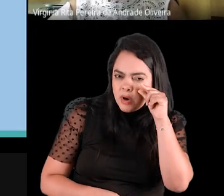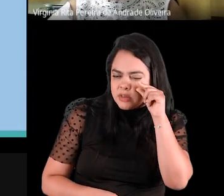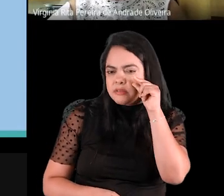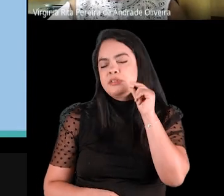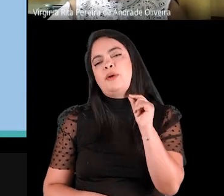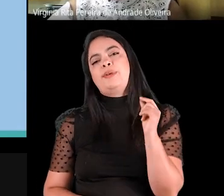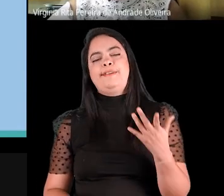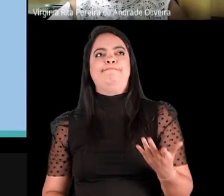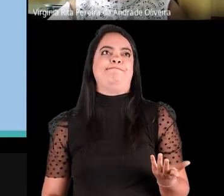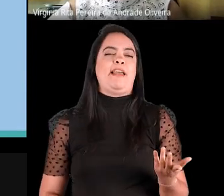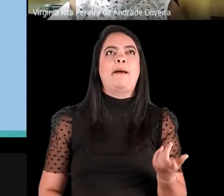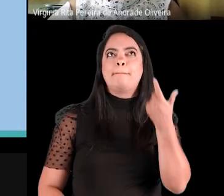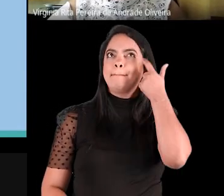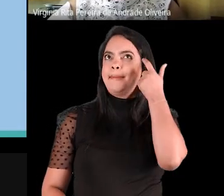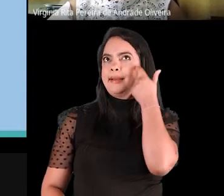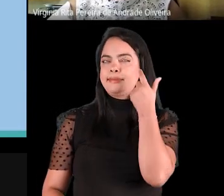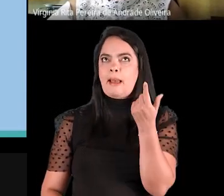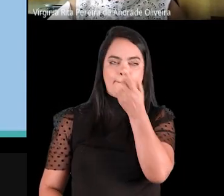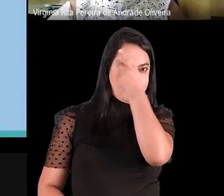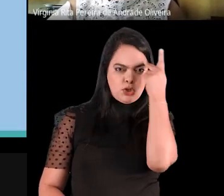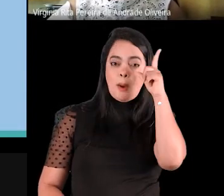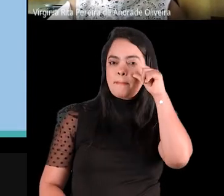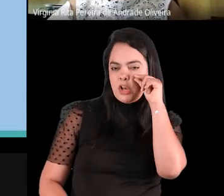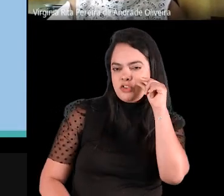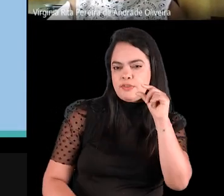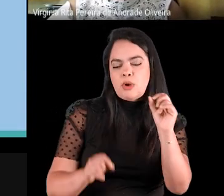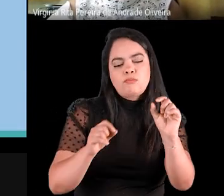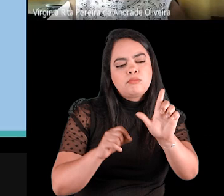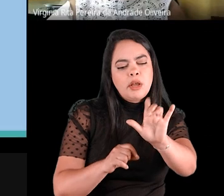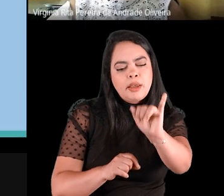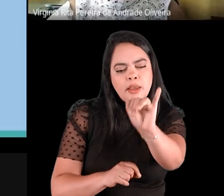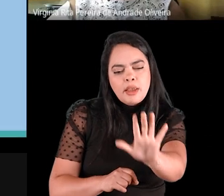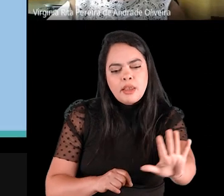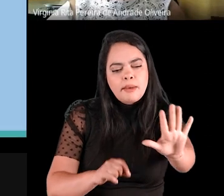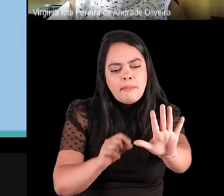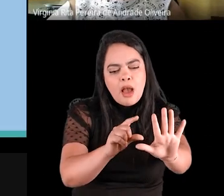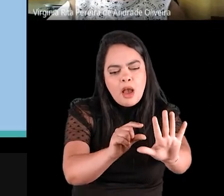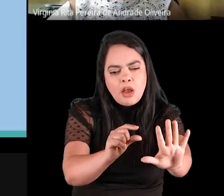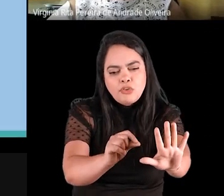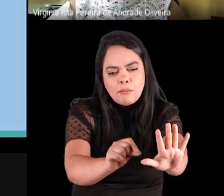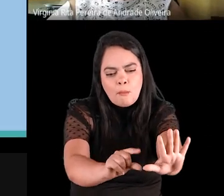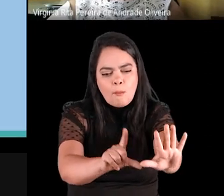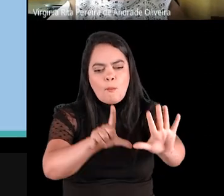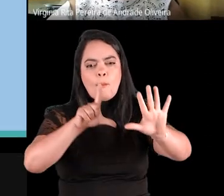assim, vou ampliar, né? Se a gente está no contexto lá da escola, vou ampliar essa imagem no